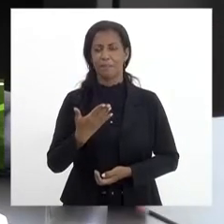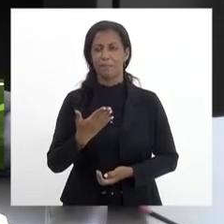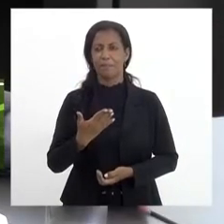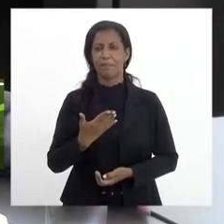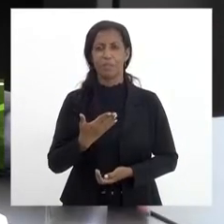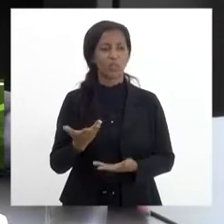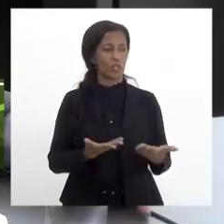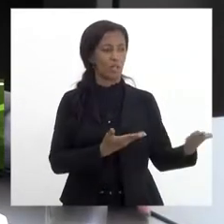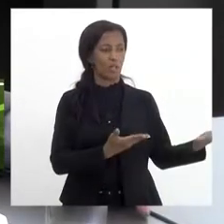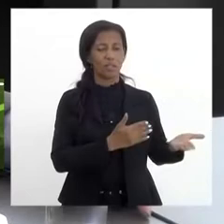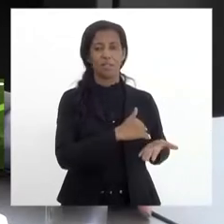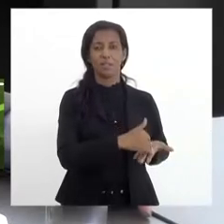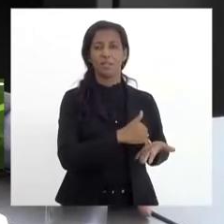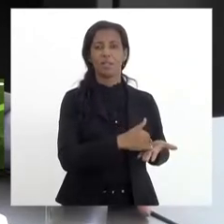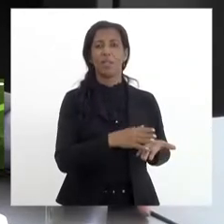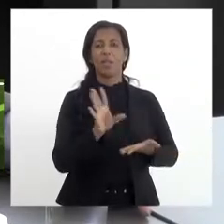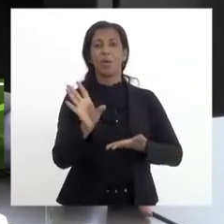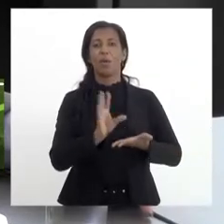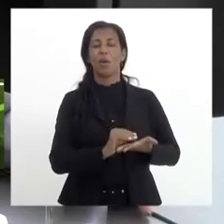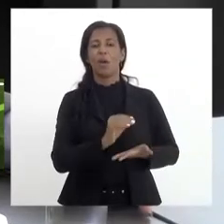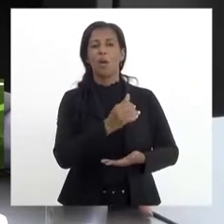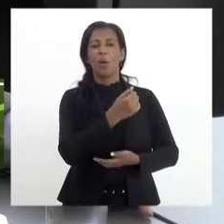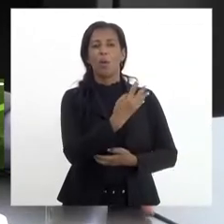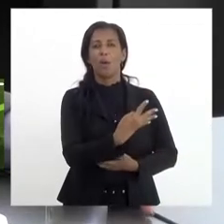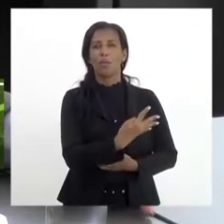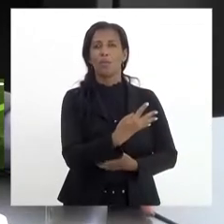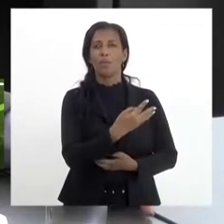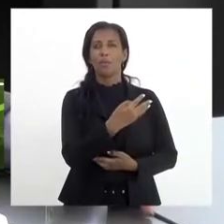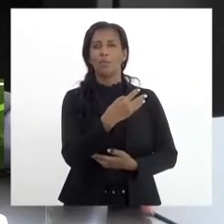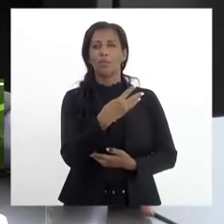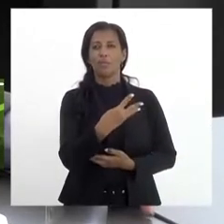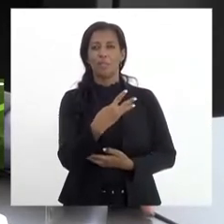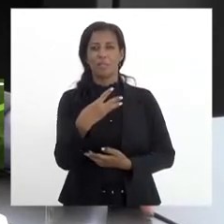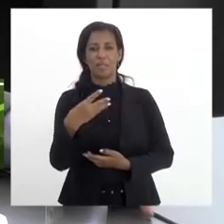anotar, lei 4.330,